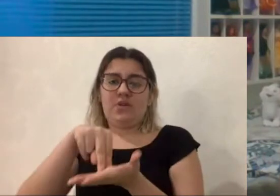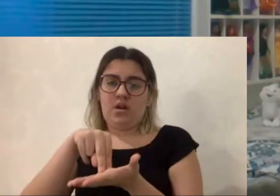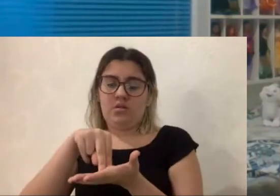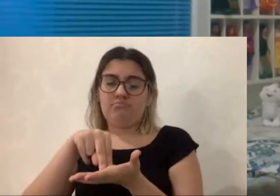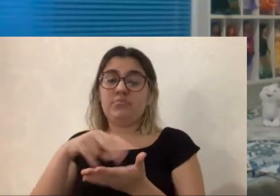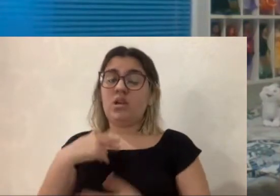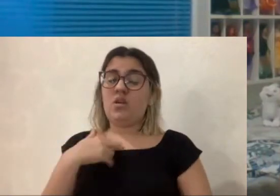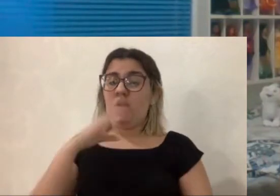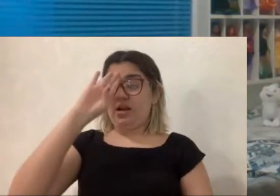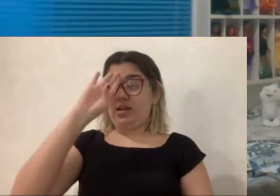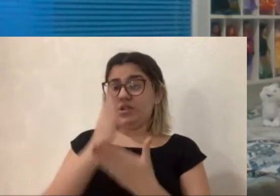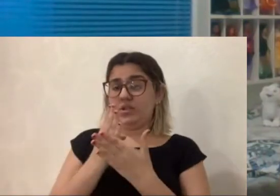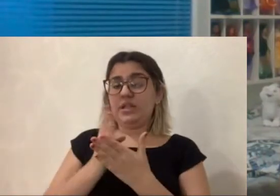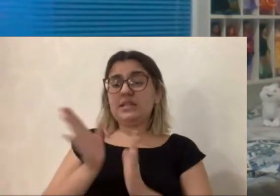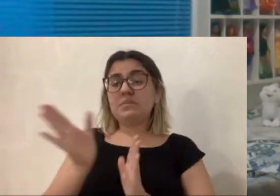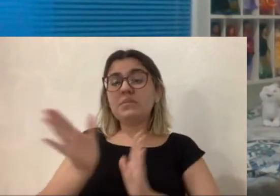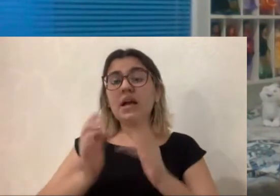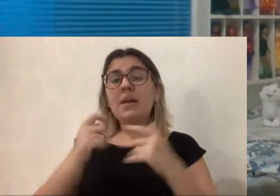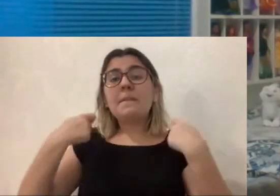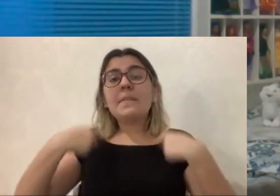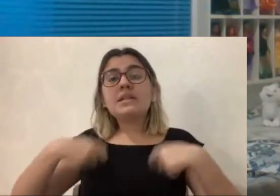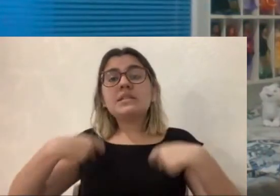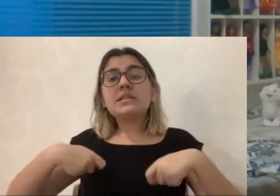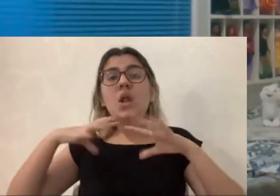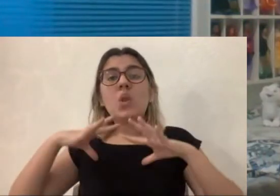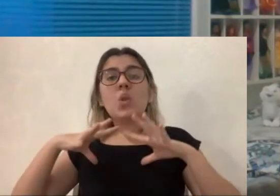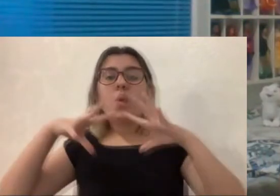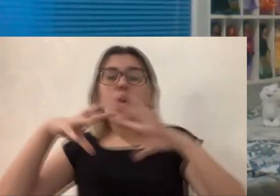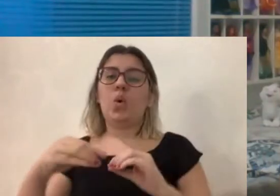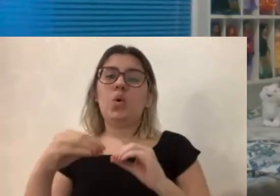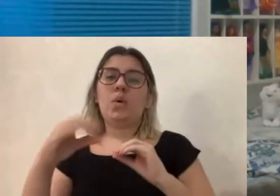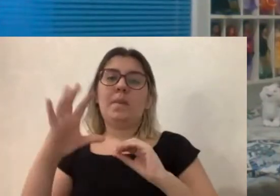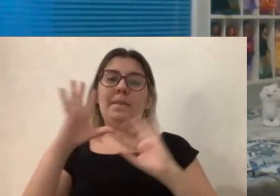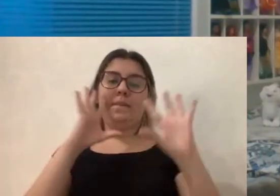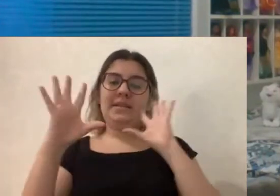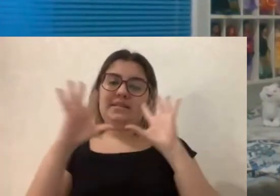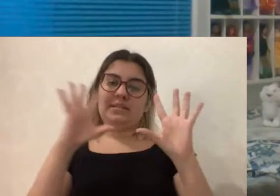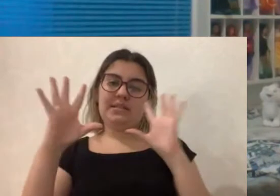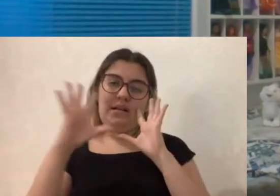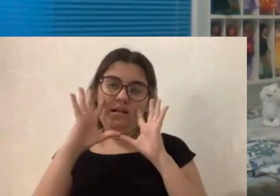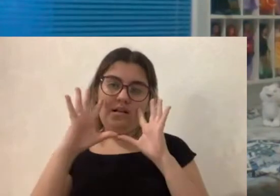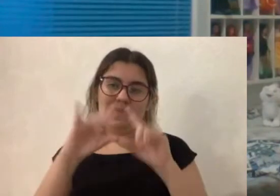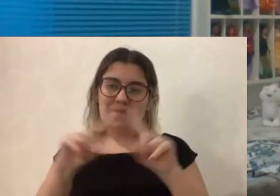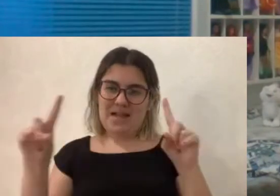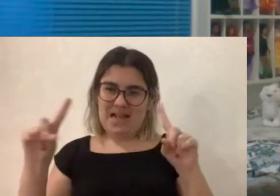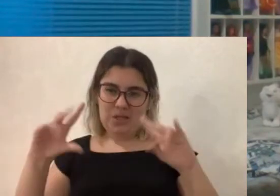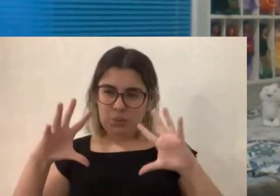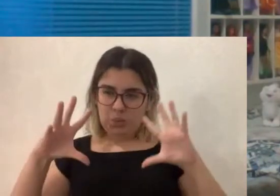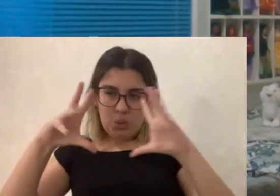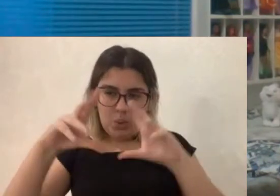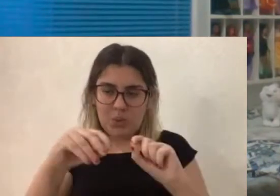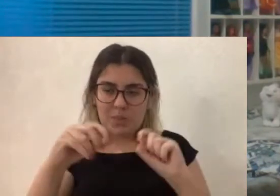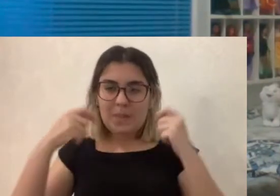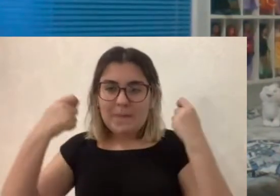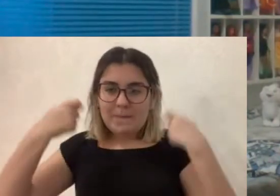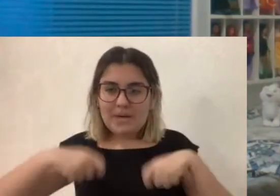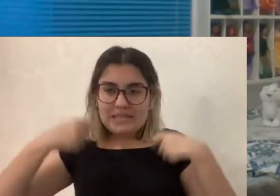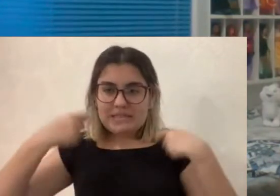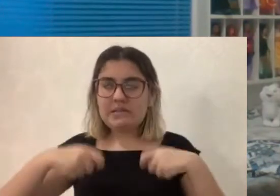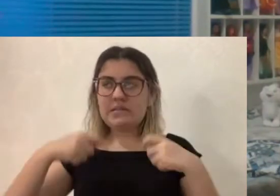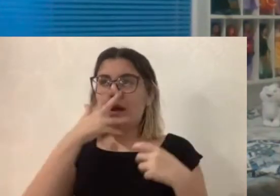ser pensada por todo mundo. Mas não é todo mundo que precisa necessariamente ou que